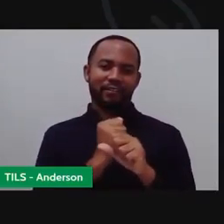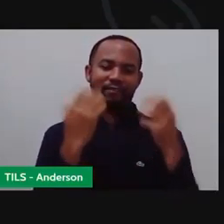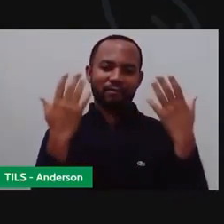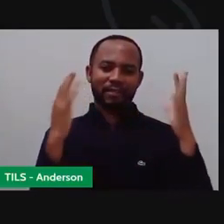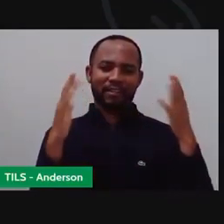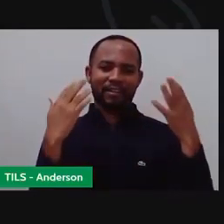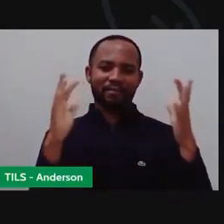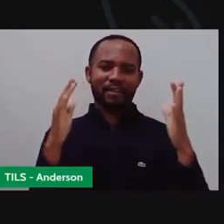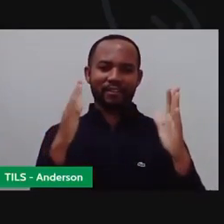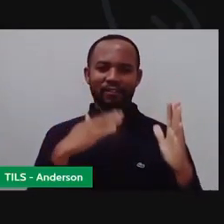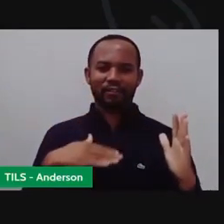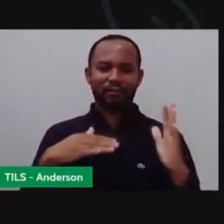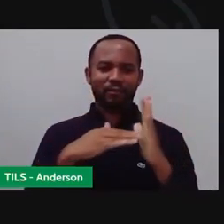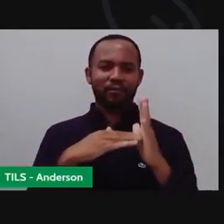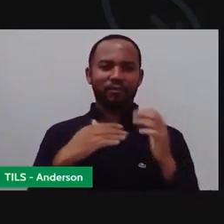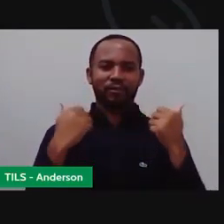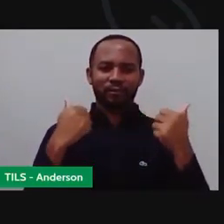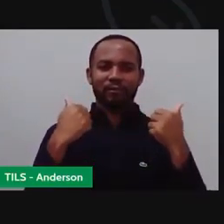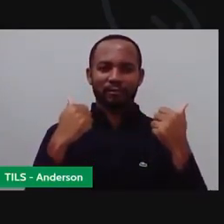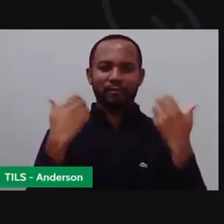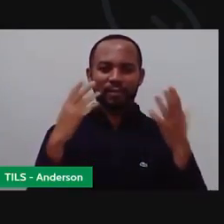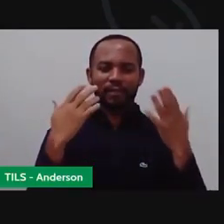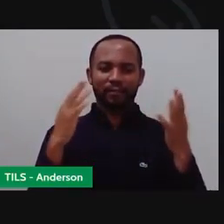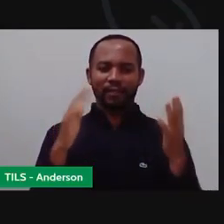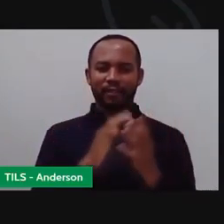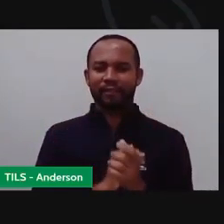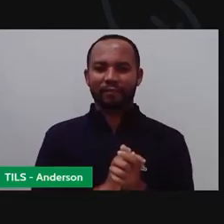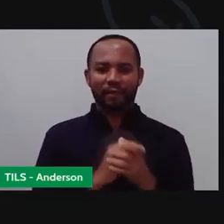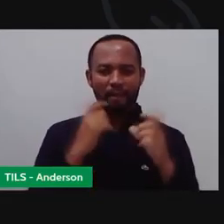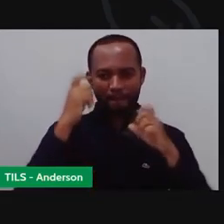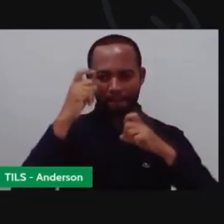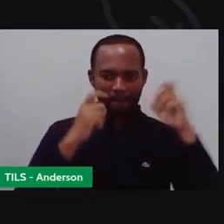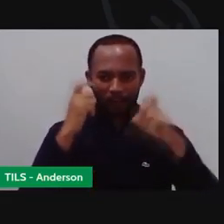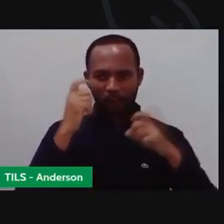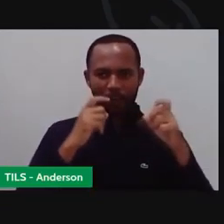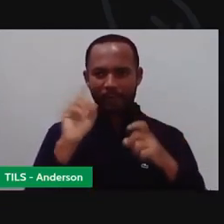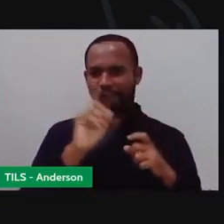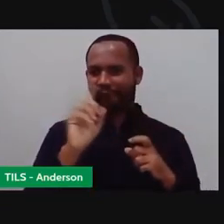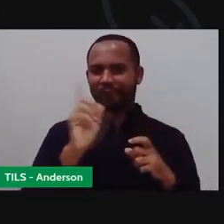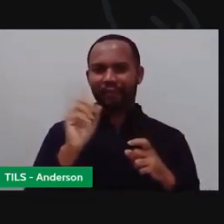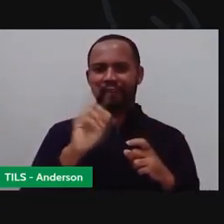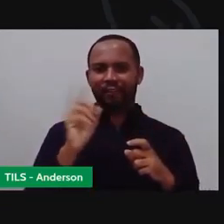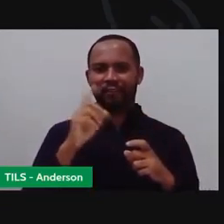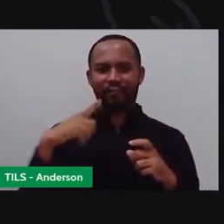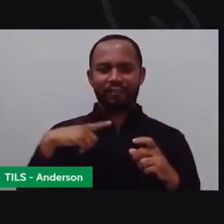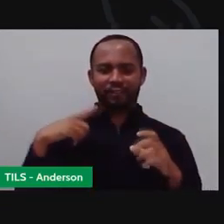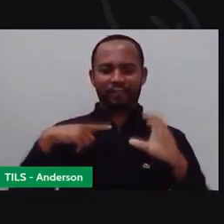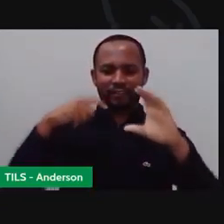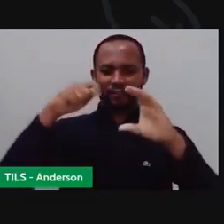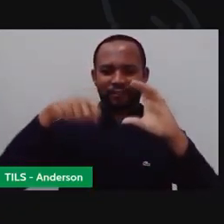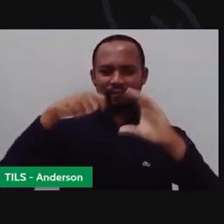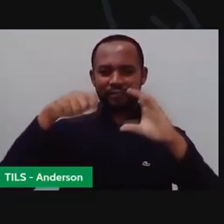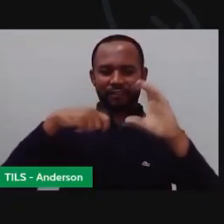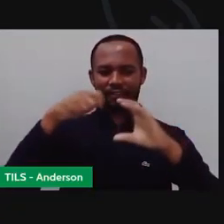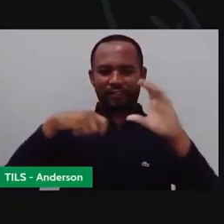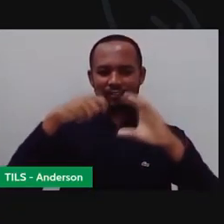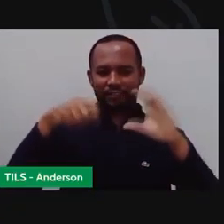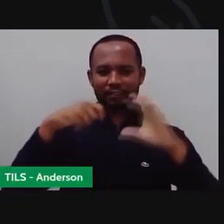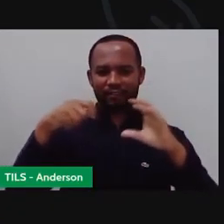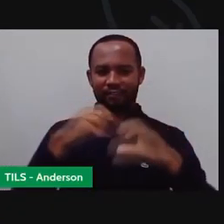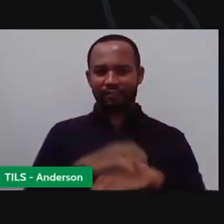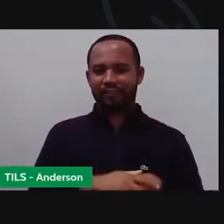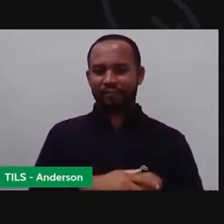é, todos aí indo para o quarto ano. Pois é, não se preocupe não que teremos o vídeo de transição, tá? Para a Maria vai soprar as velhinhas